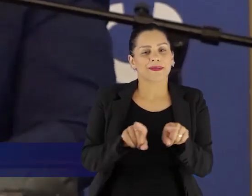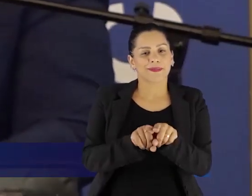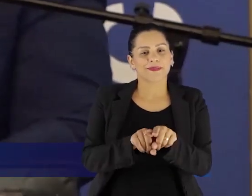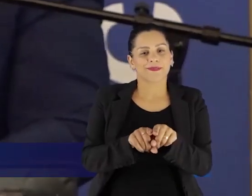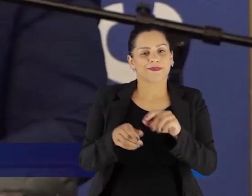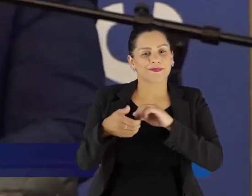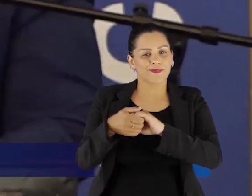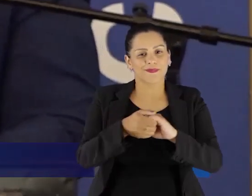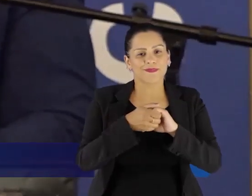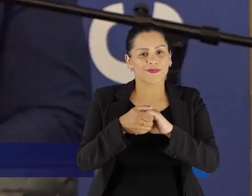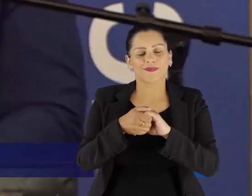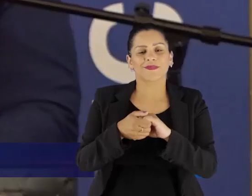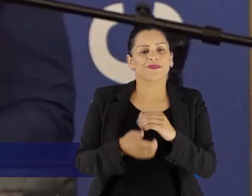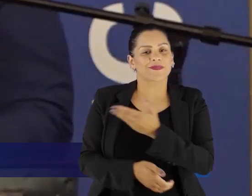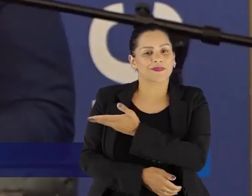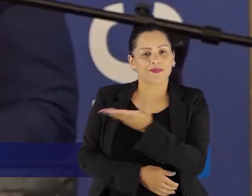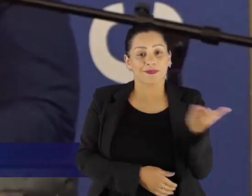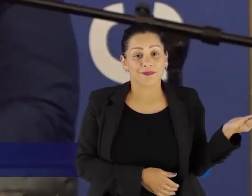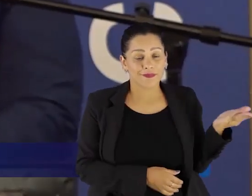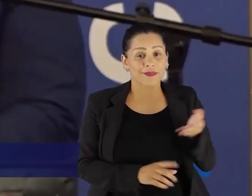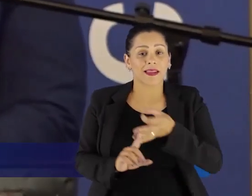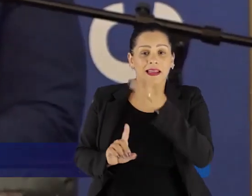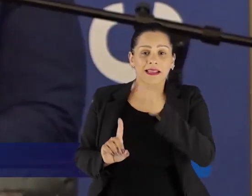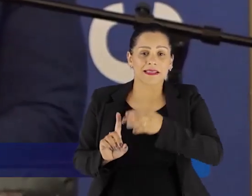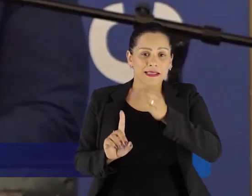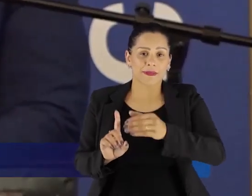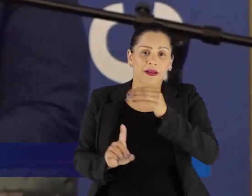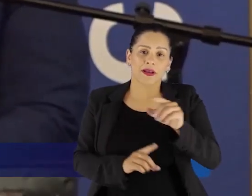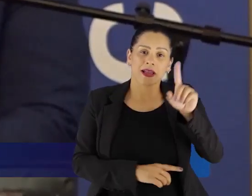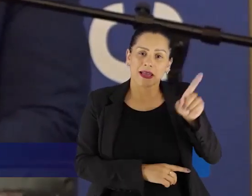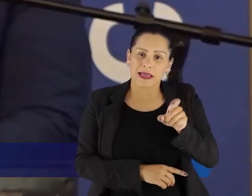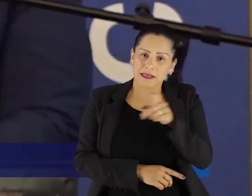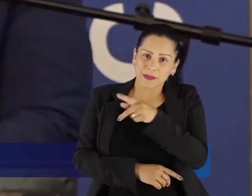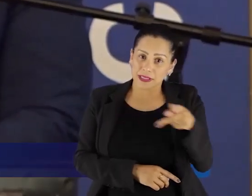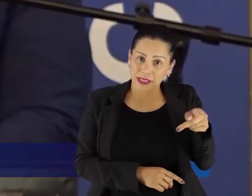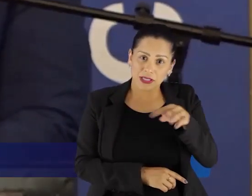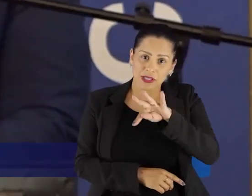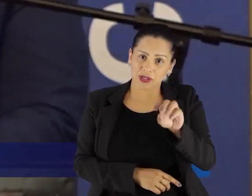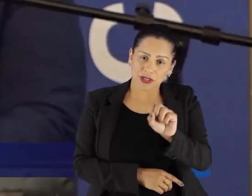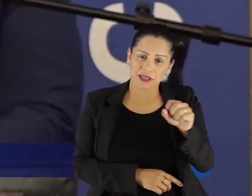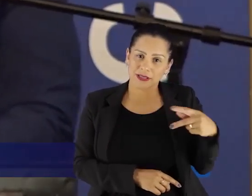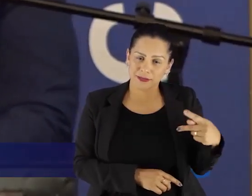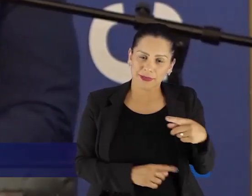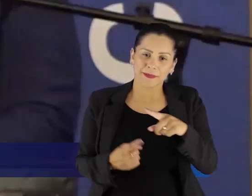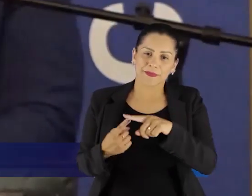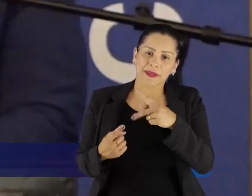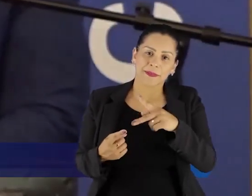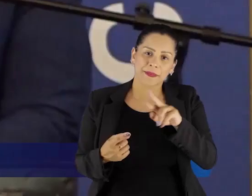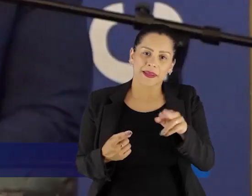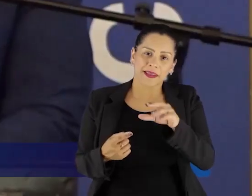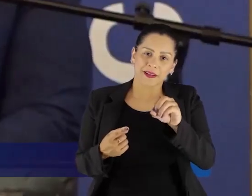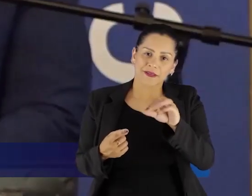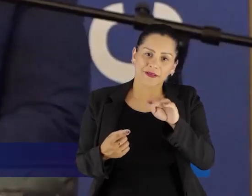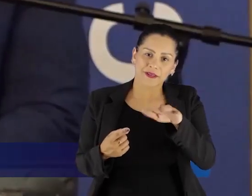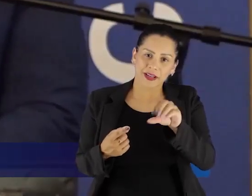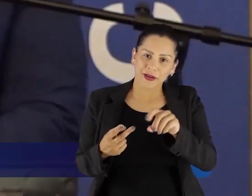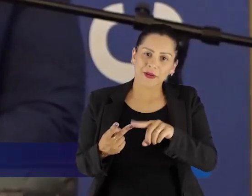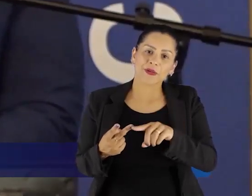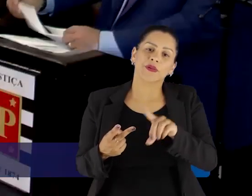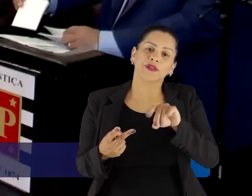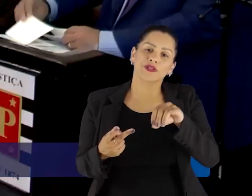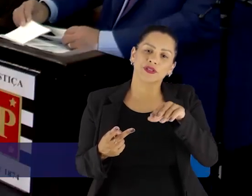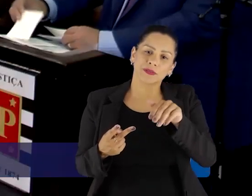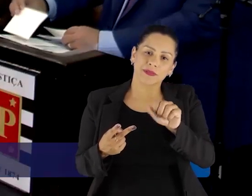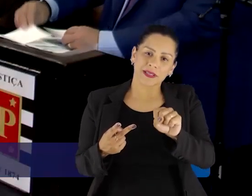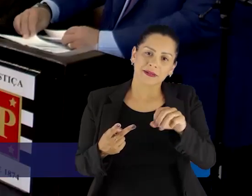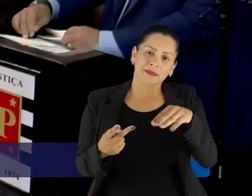complementar os nossos desembargadores esse presidente tribunal de justiça Geraldo Pinheiro Franco por Paulo Dimas